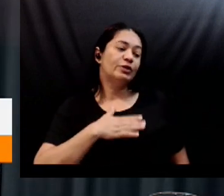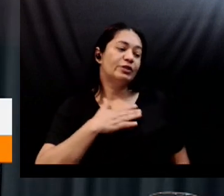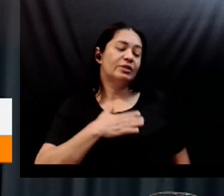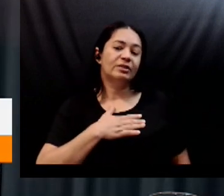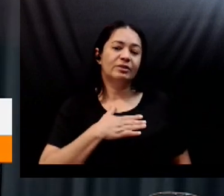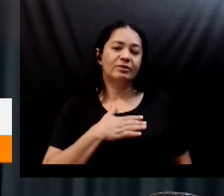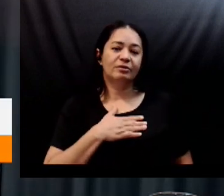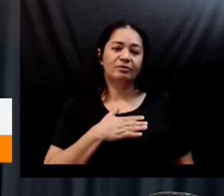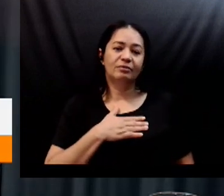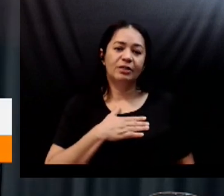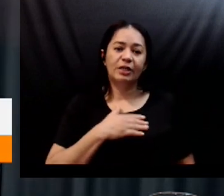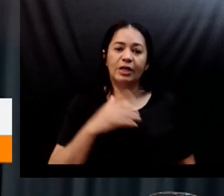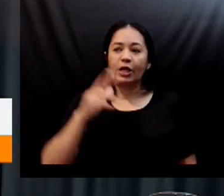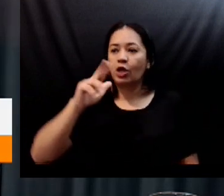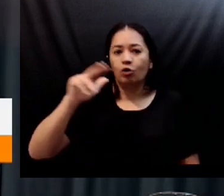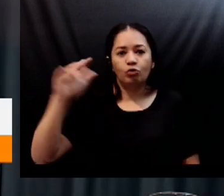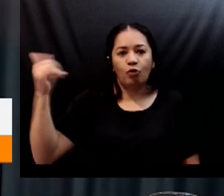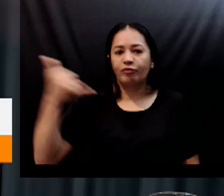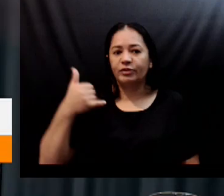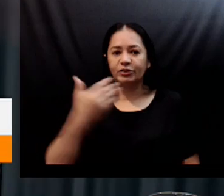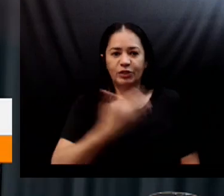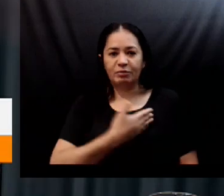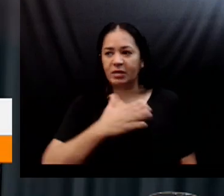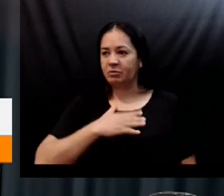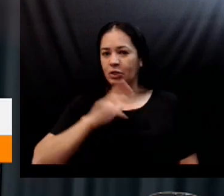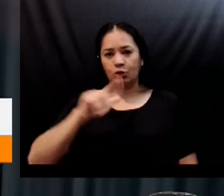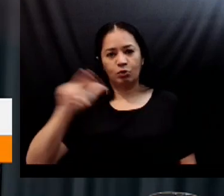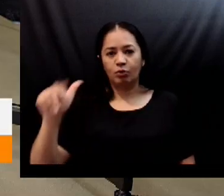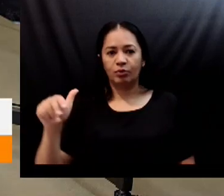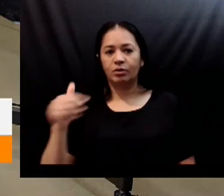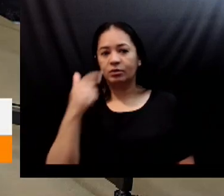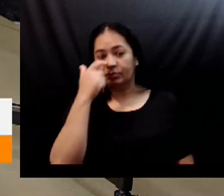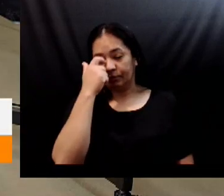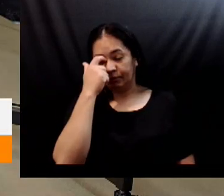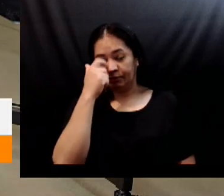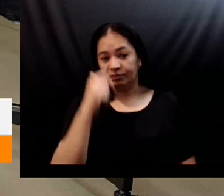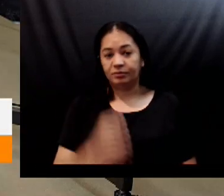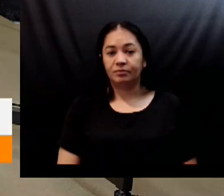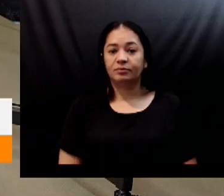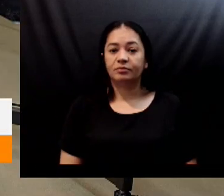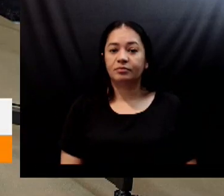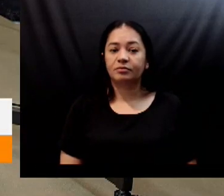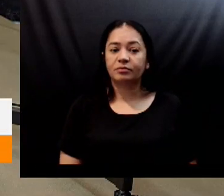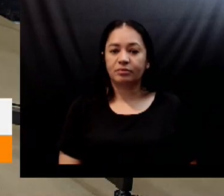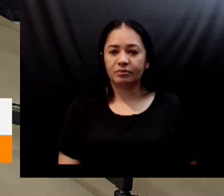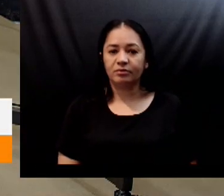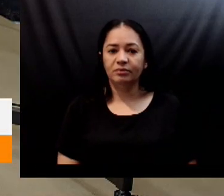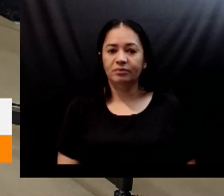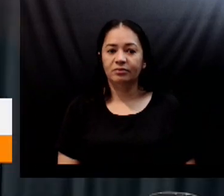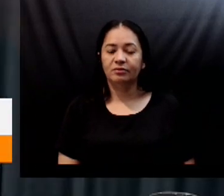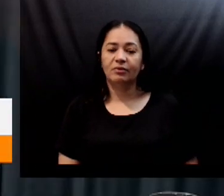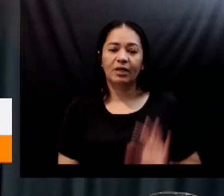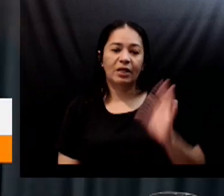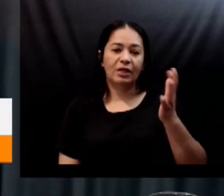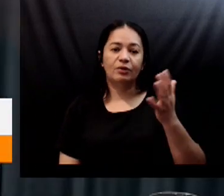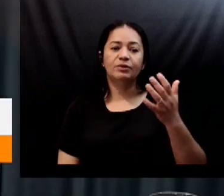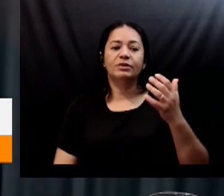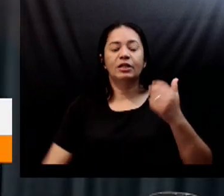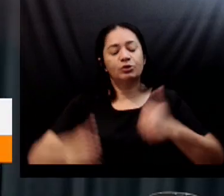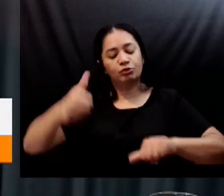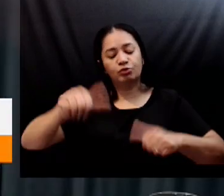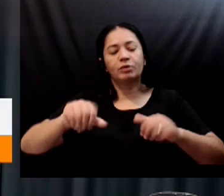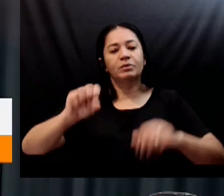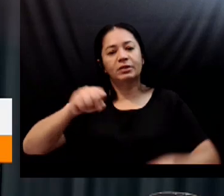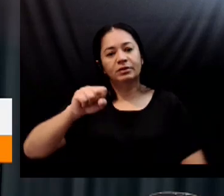ouvi isso de nenhuma amiga minha, por exemplo. E aí Ainda vem mais o por ser mulher. julgamento. Vem o julgamento, sim. Não, vamos fazer alguma